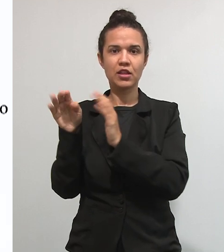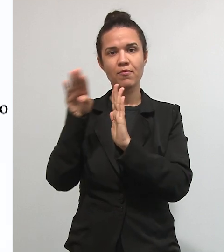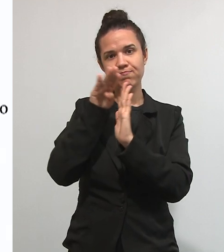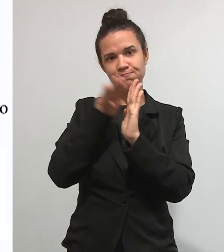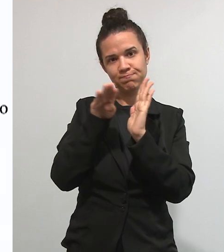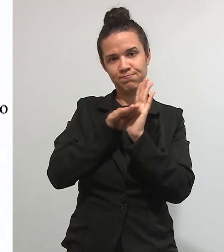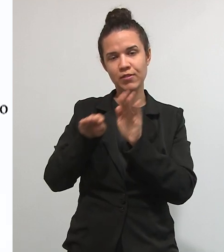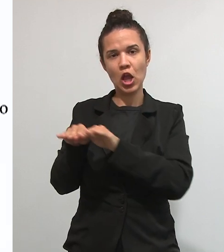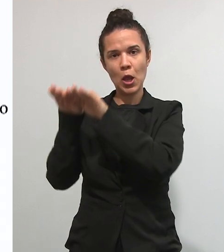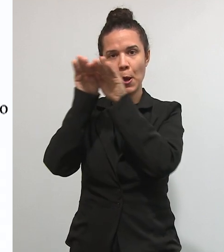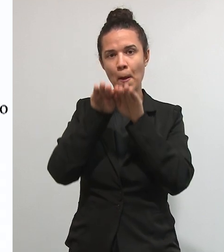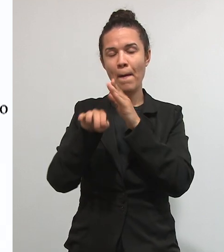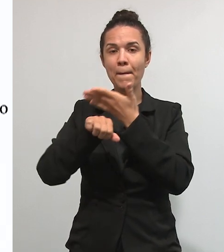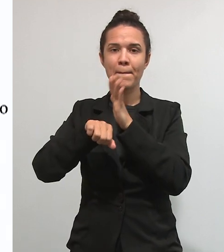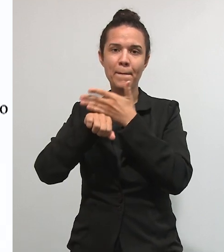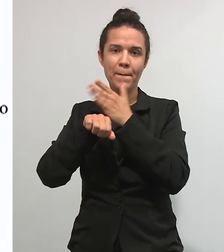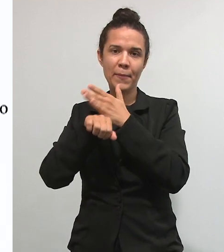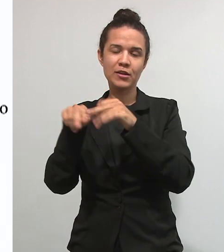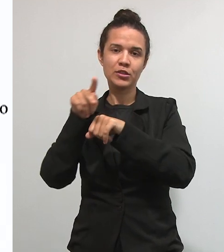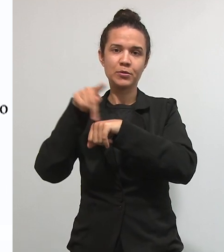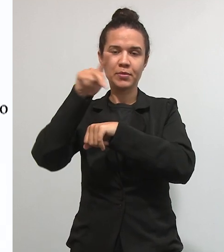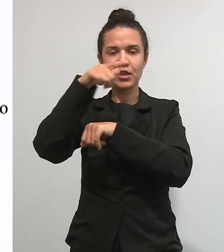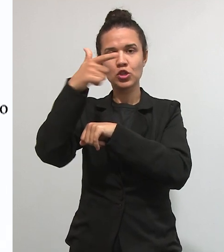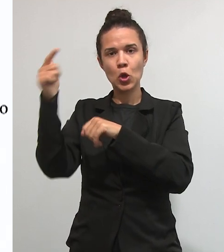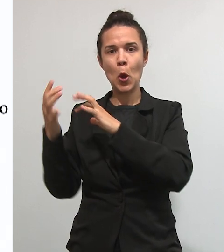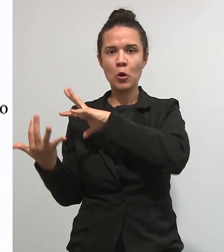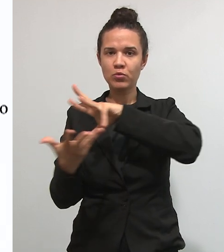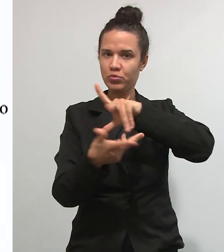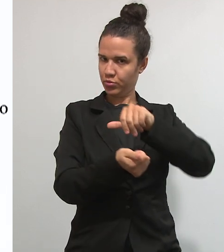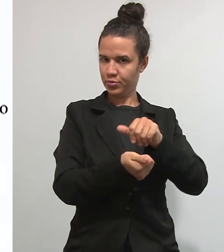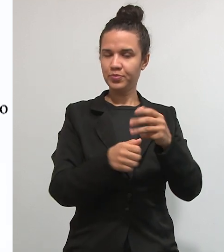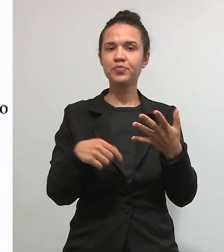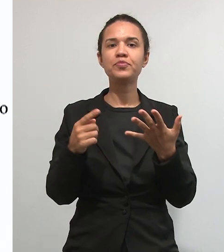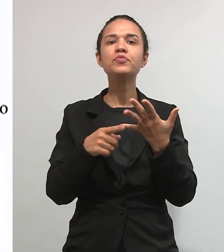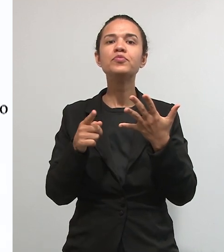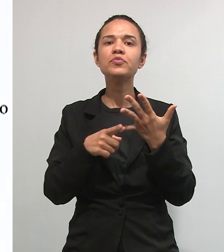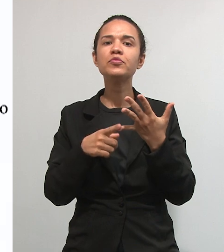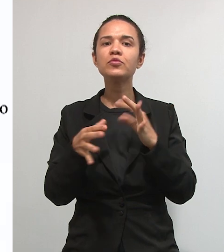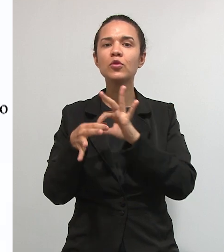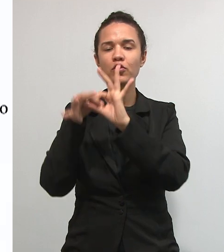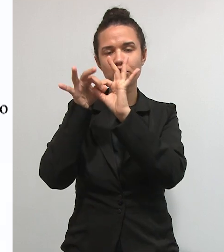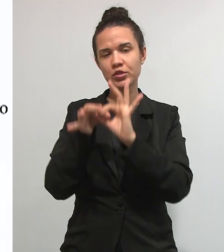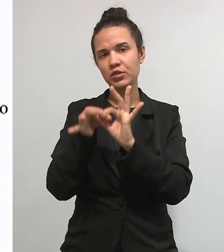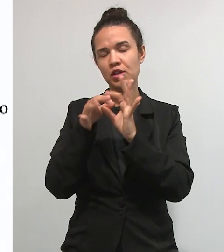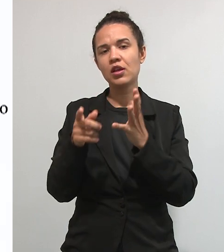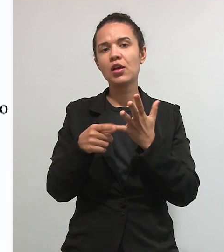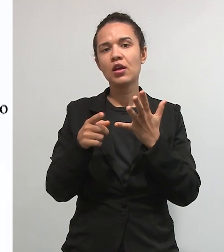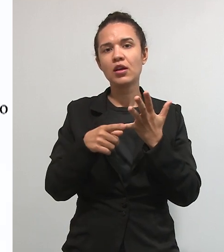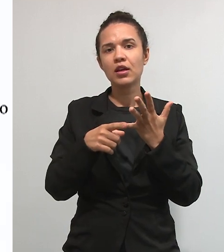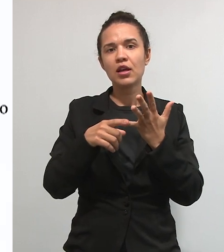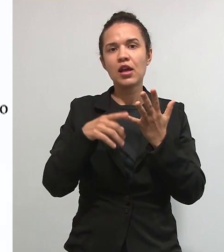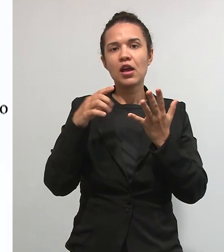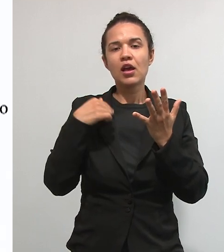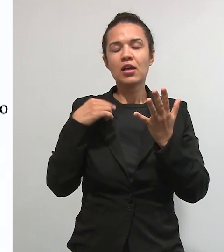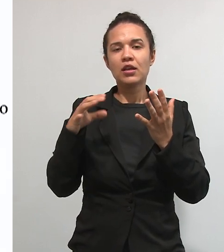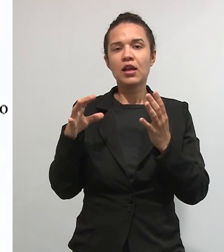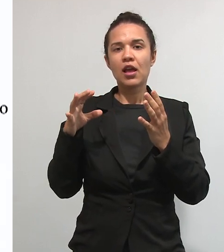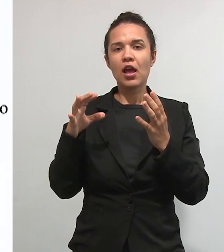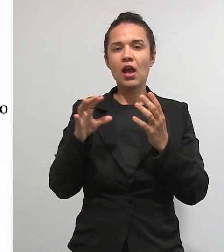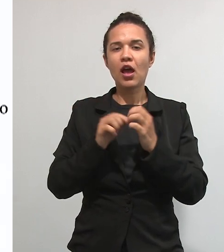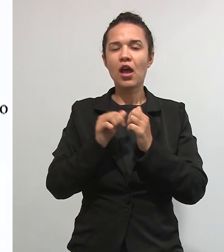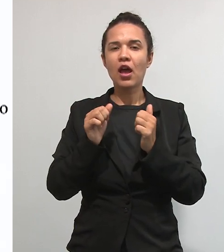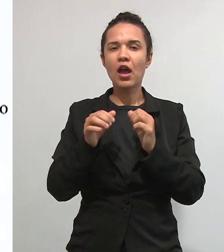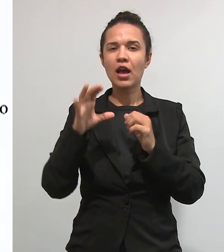práticas internacionais. E a SICONF, que é utilizado por quê? Para consolidação de todas as contas